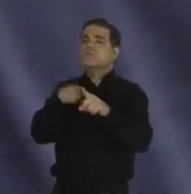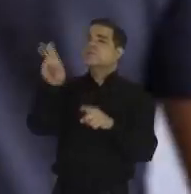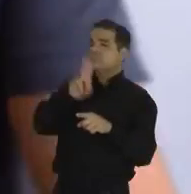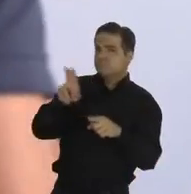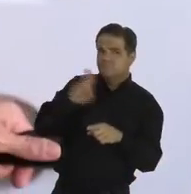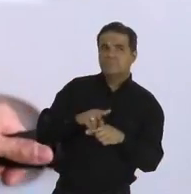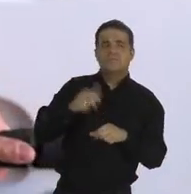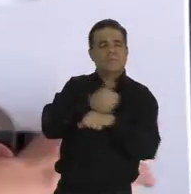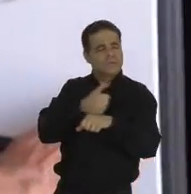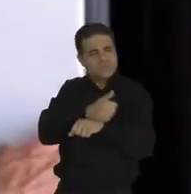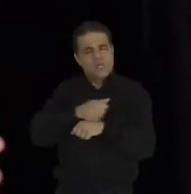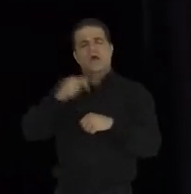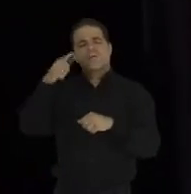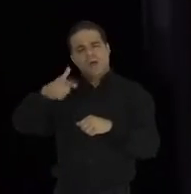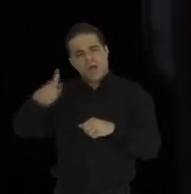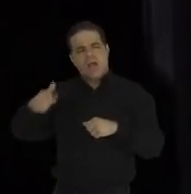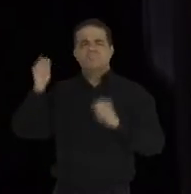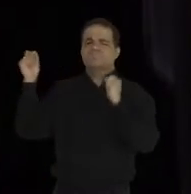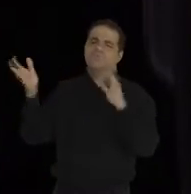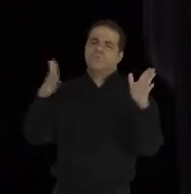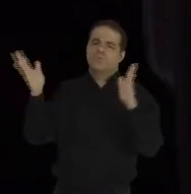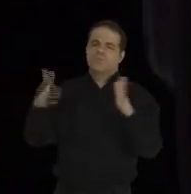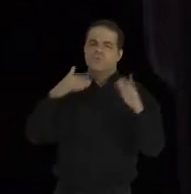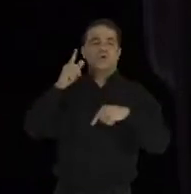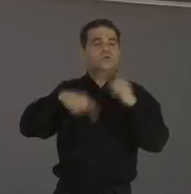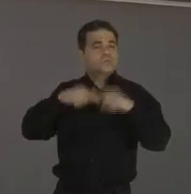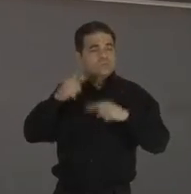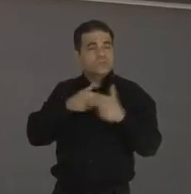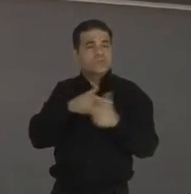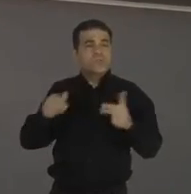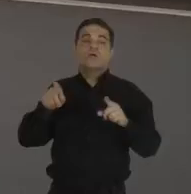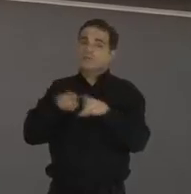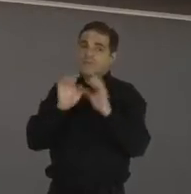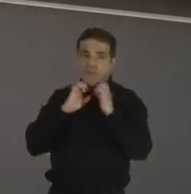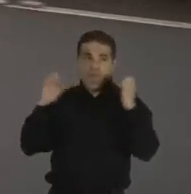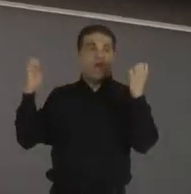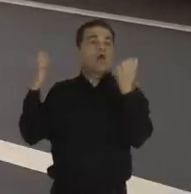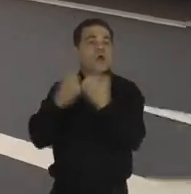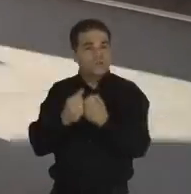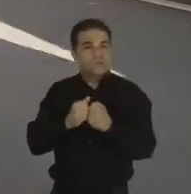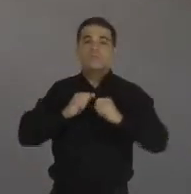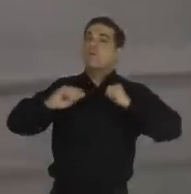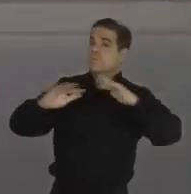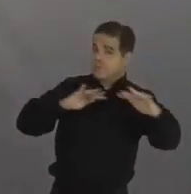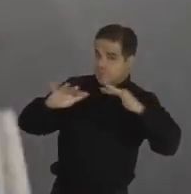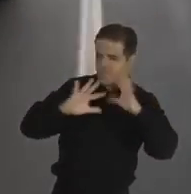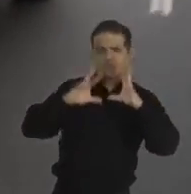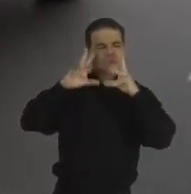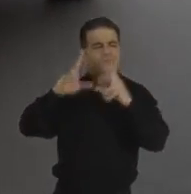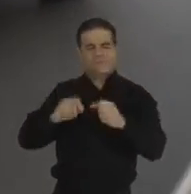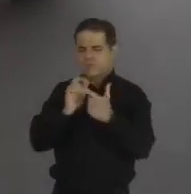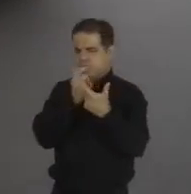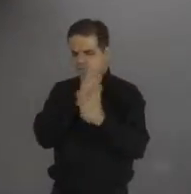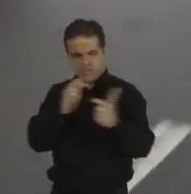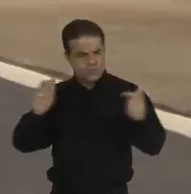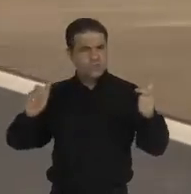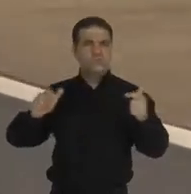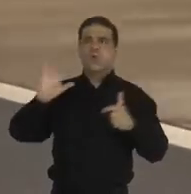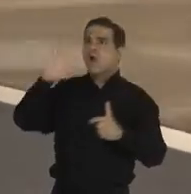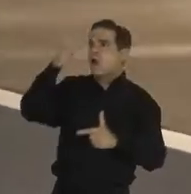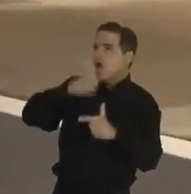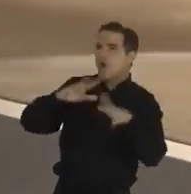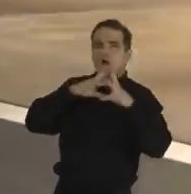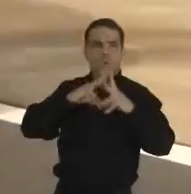utilitário e muito mais produtividade e o nosso ecossistema da mobilidade com toda uma estrutura de